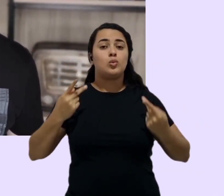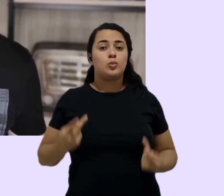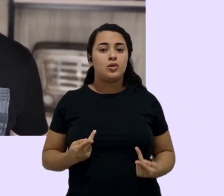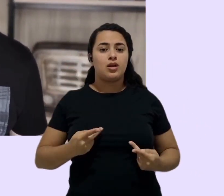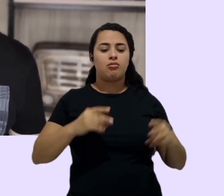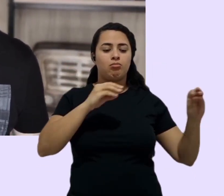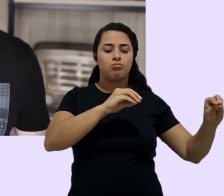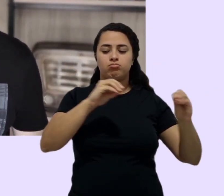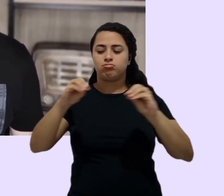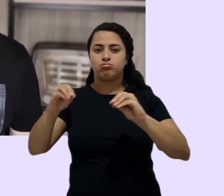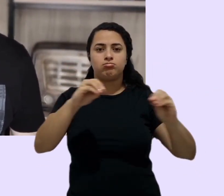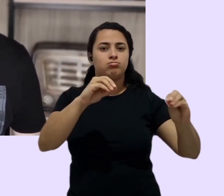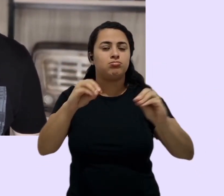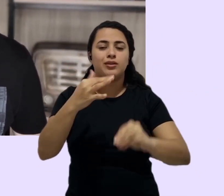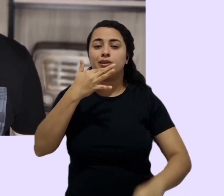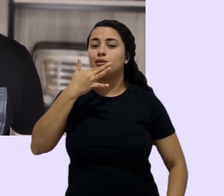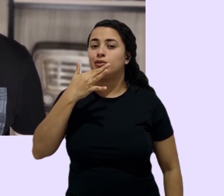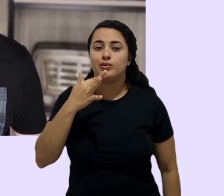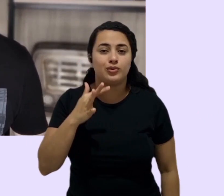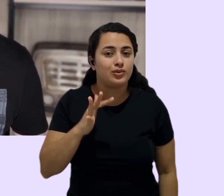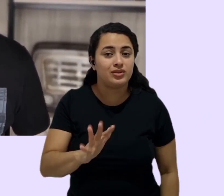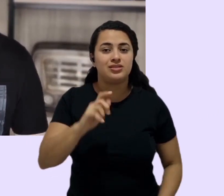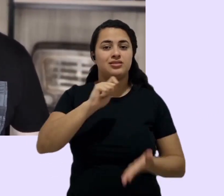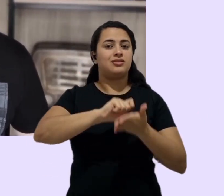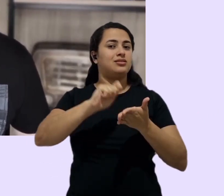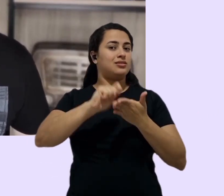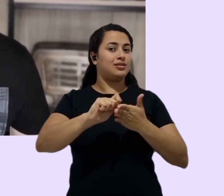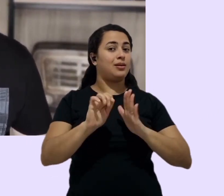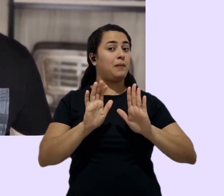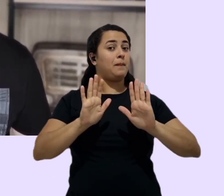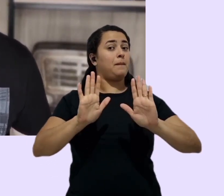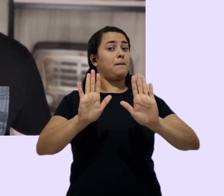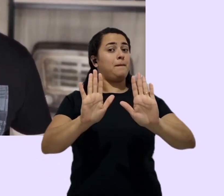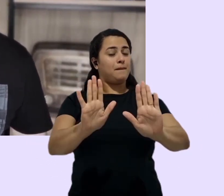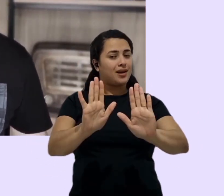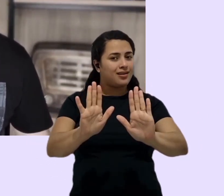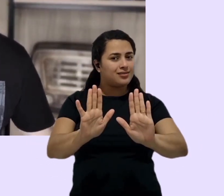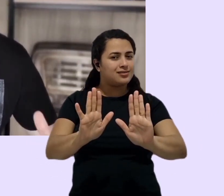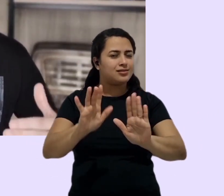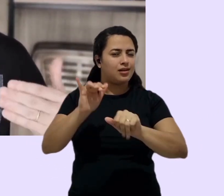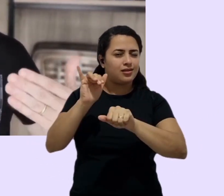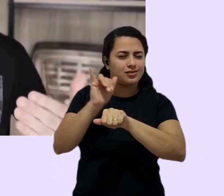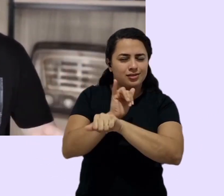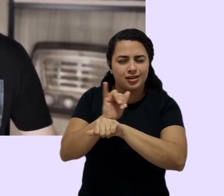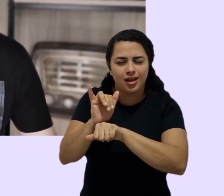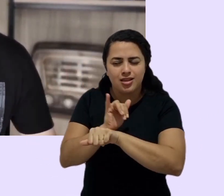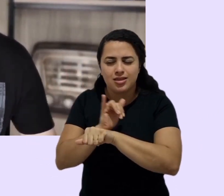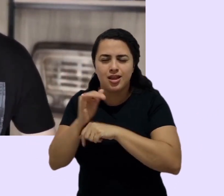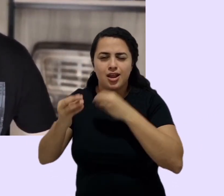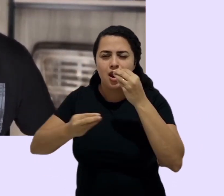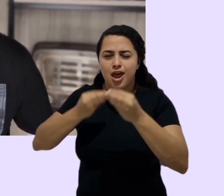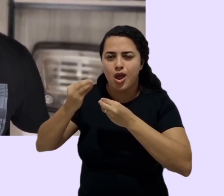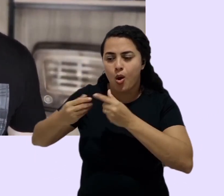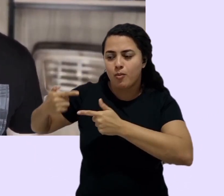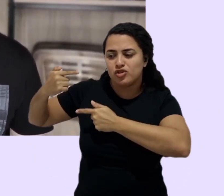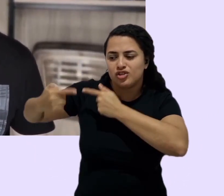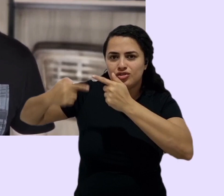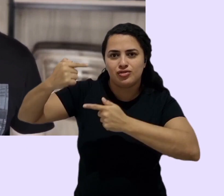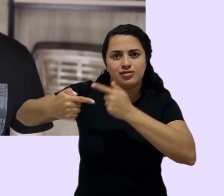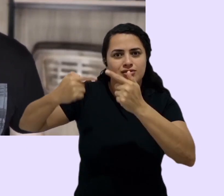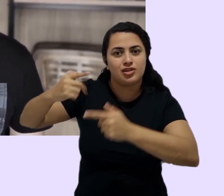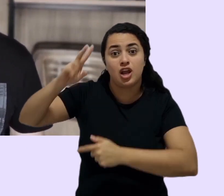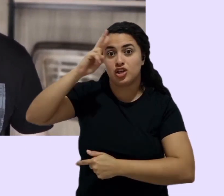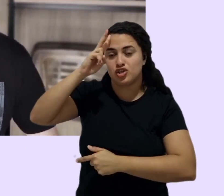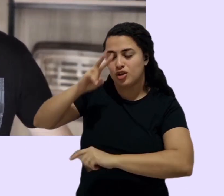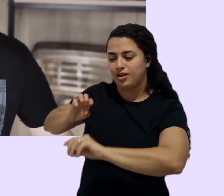era nômade e não conhecia ainda a escrita. Mas ele dava um jeito de transmitir as suas histórias de